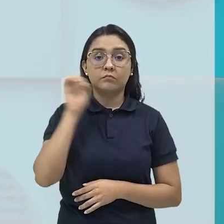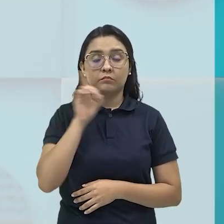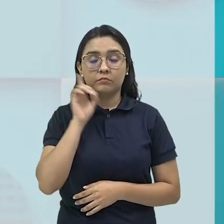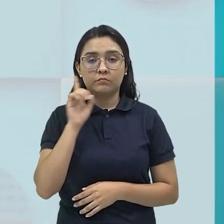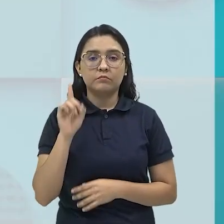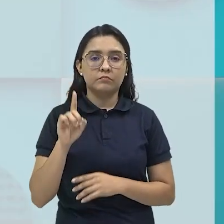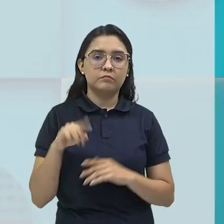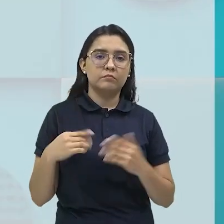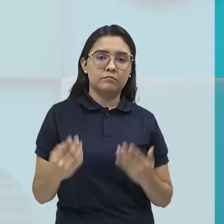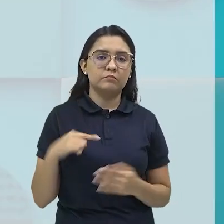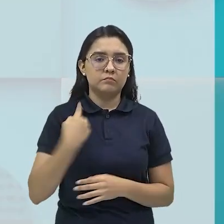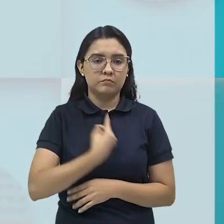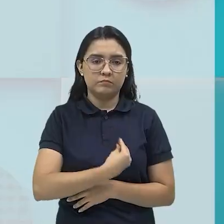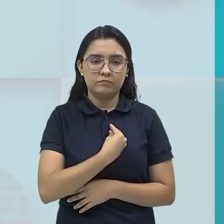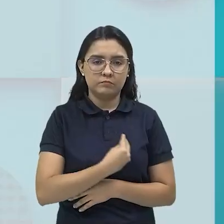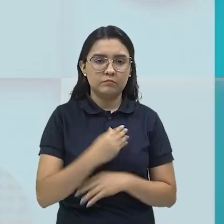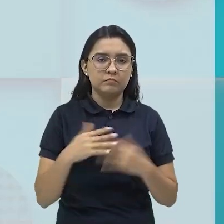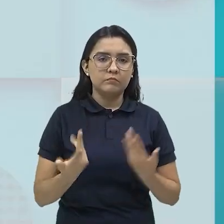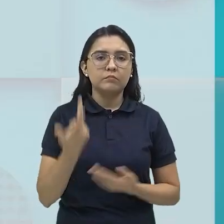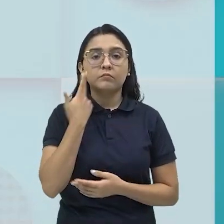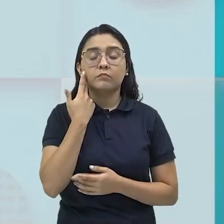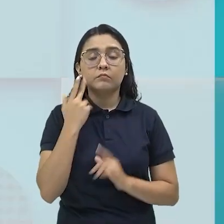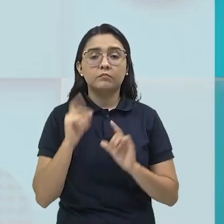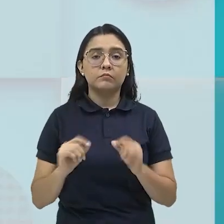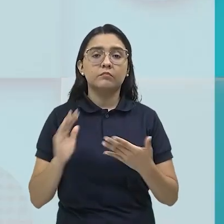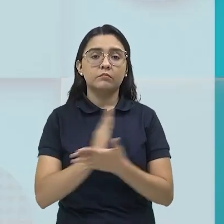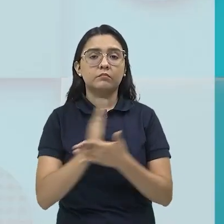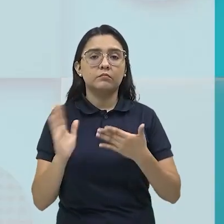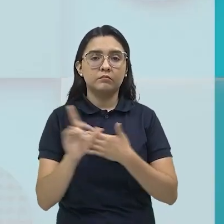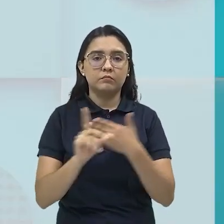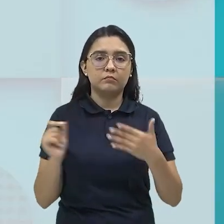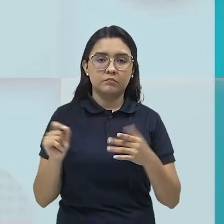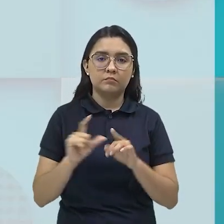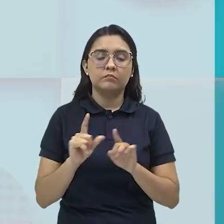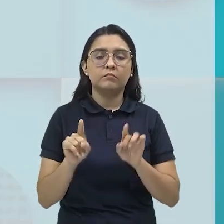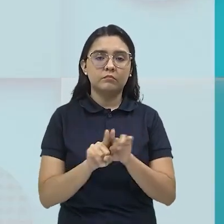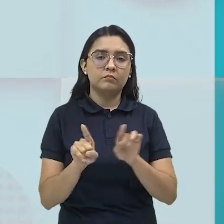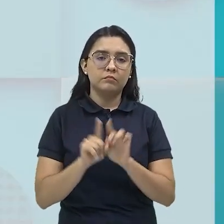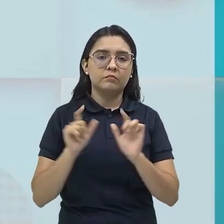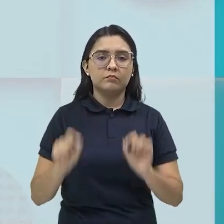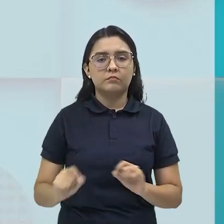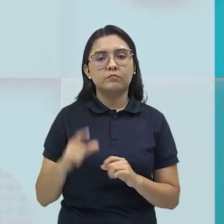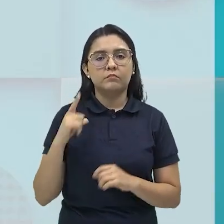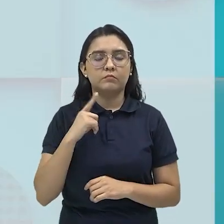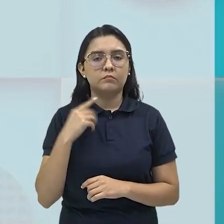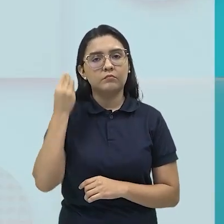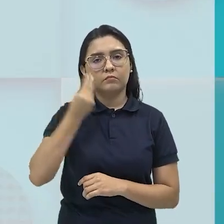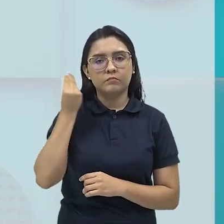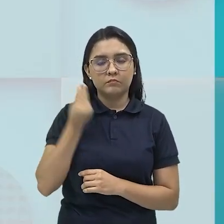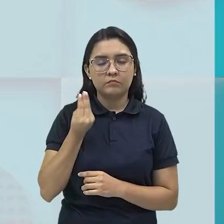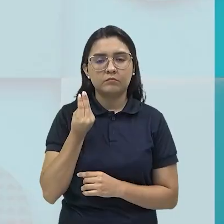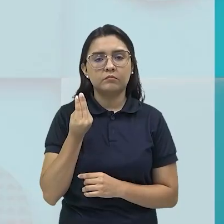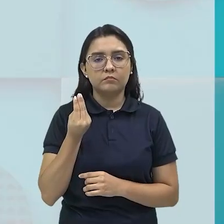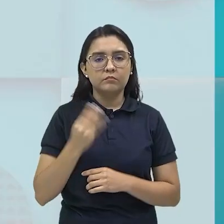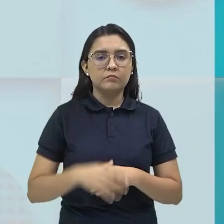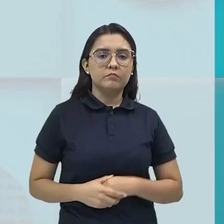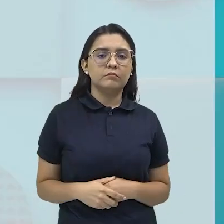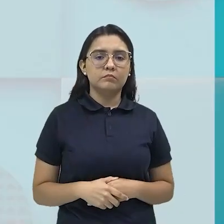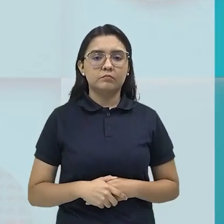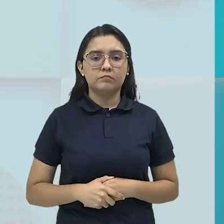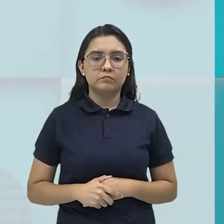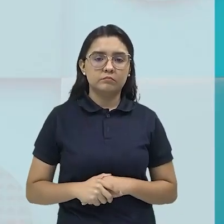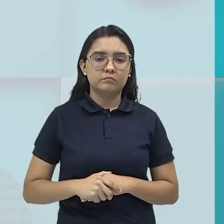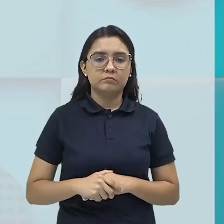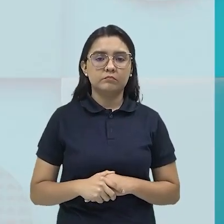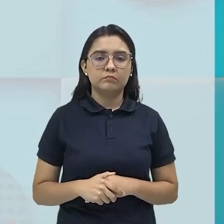gente vive. Então é muito comum que alguns artistas vivenciem alguma situação banal, como